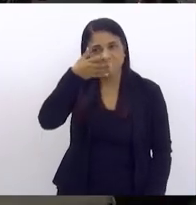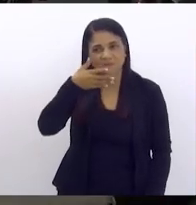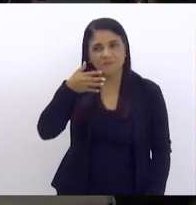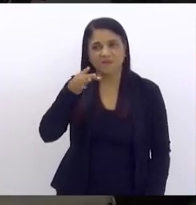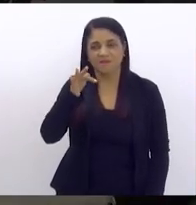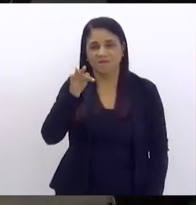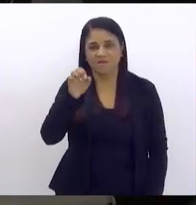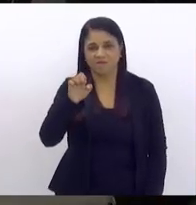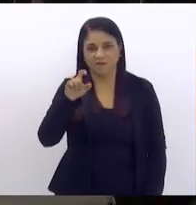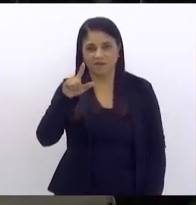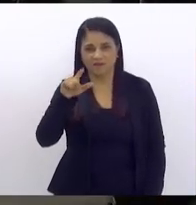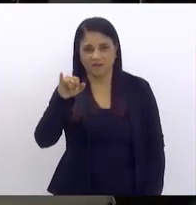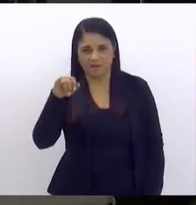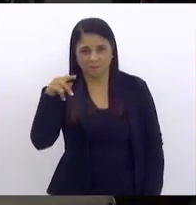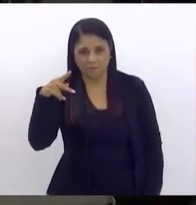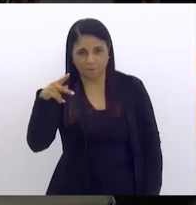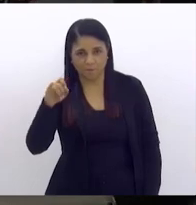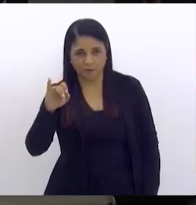Filipinho.